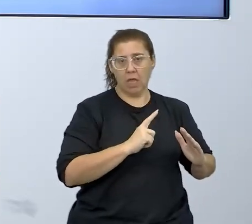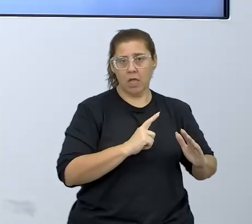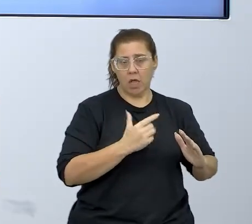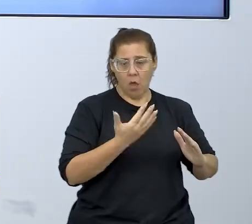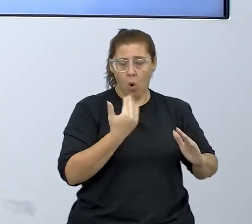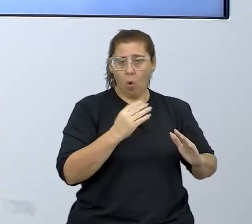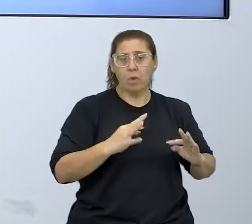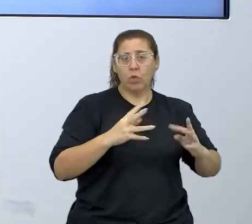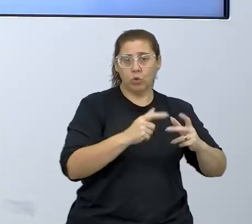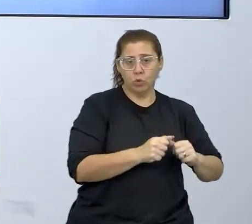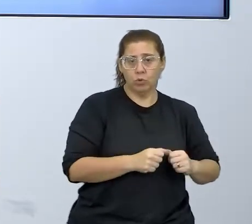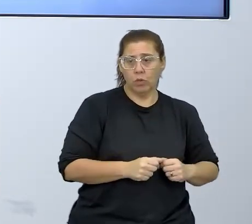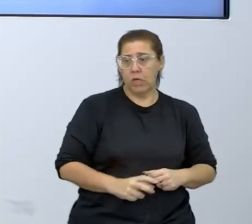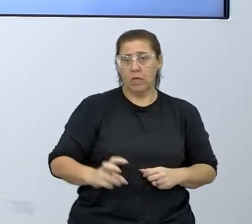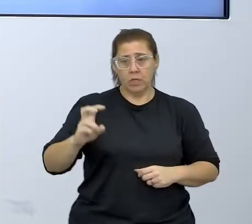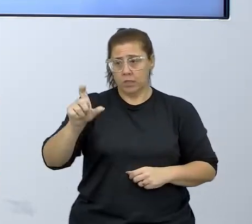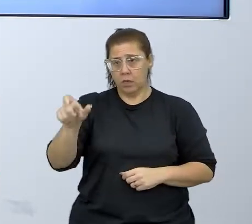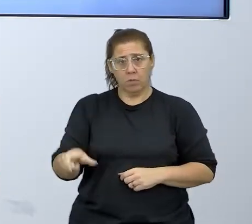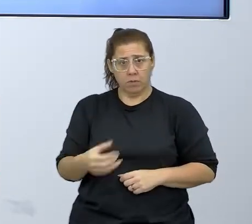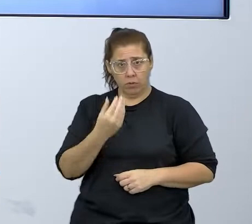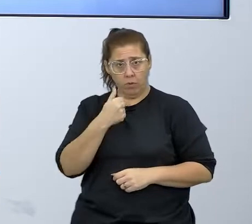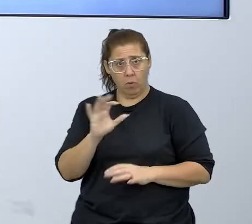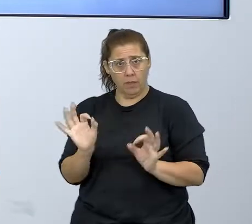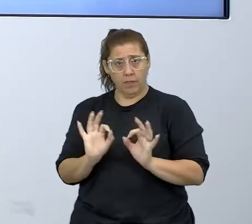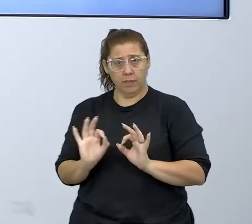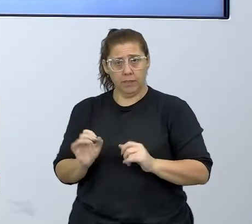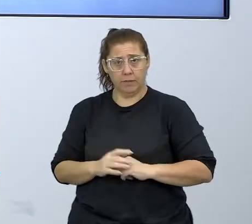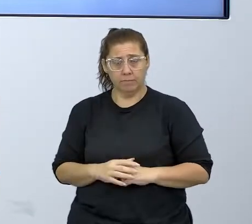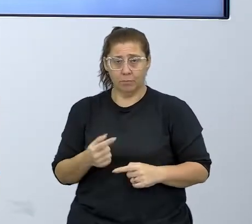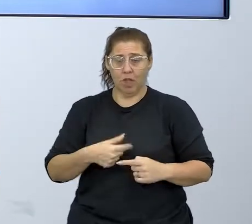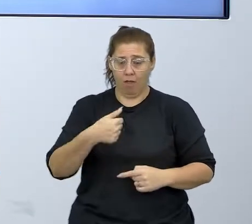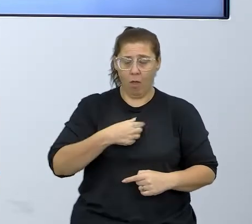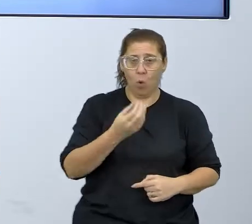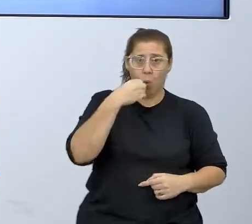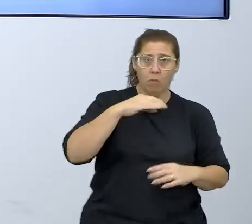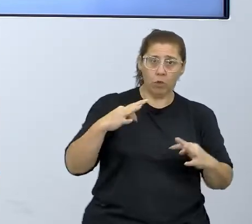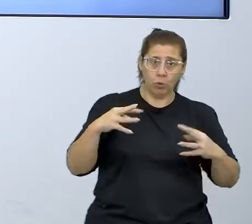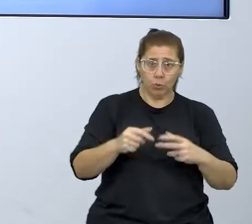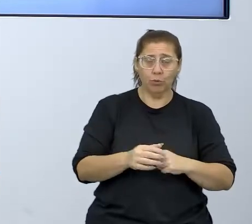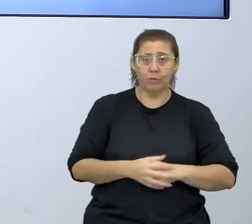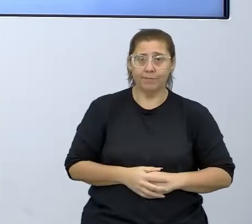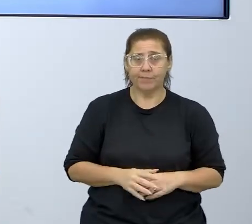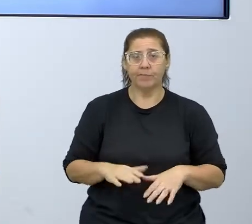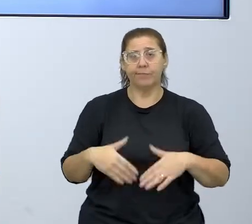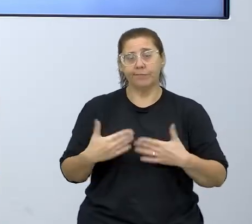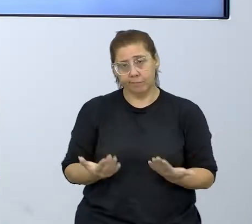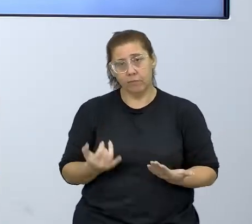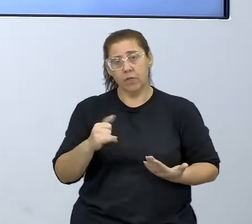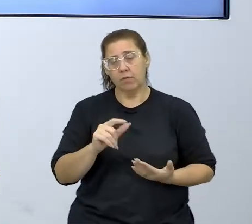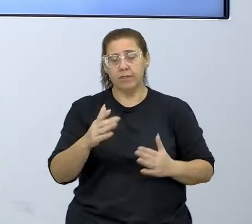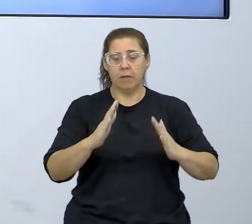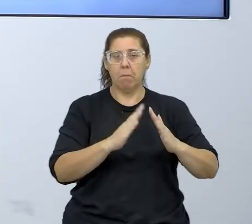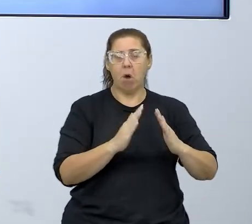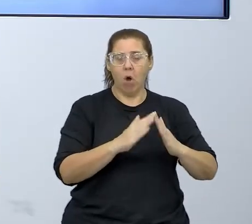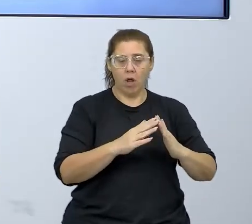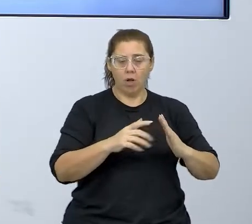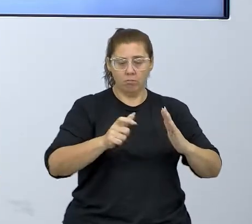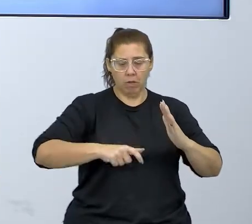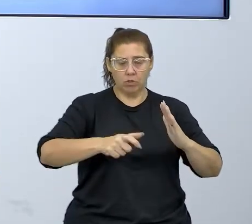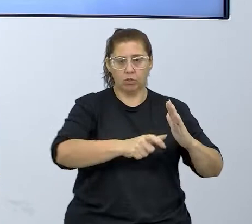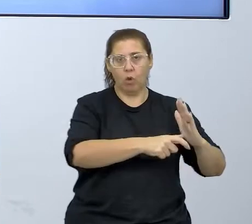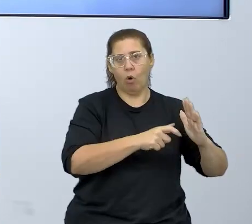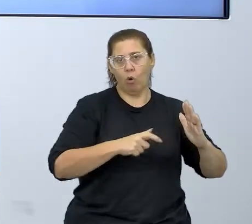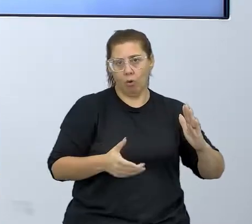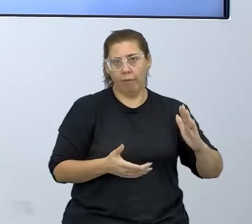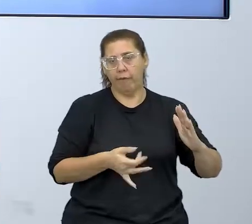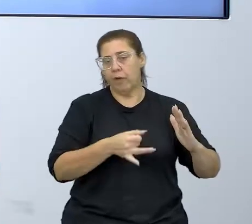pessoas, tem 5 pessoas que vão ficar sem comer por uma atitude minha. Então, normalmente quando você mora com outras pessoas, você fala, não, sei lá, você mora